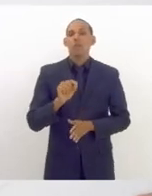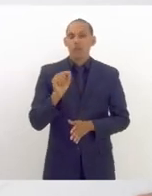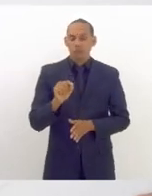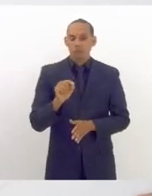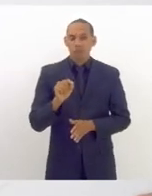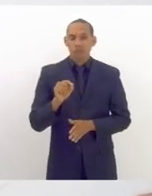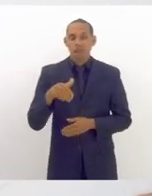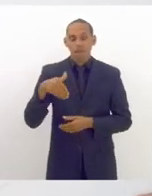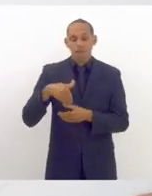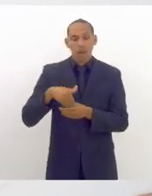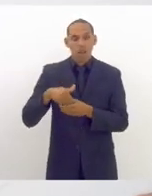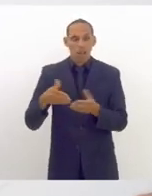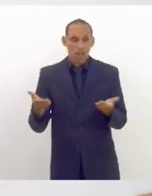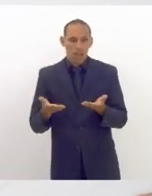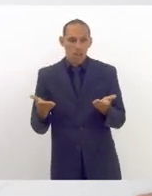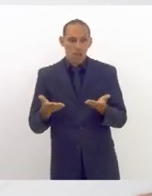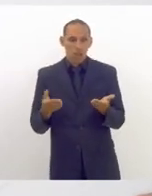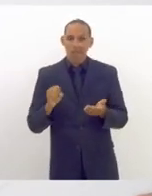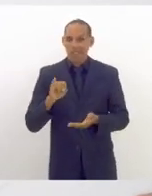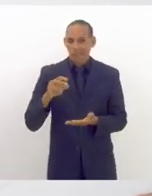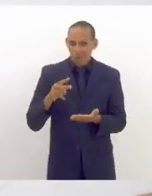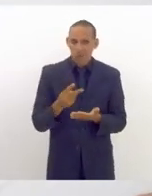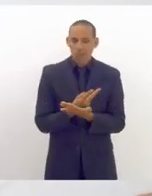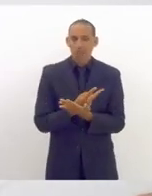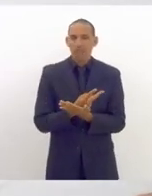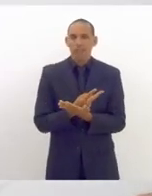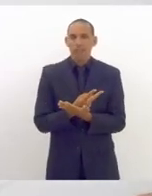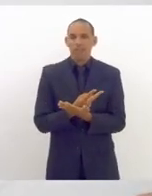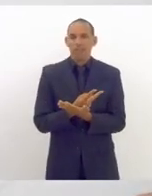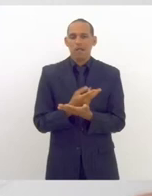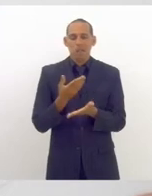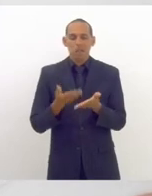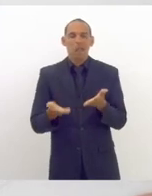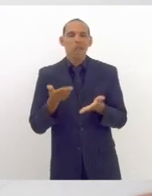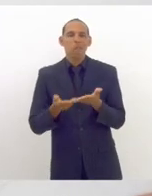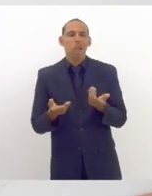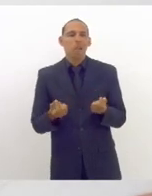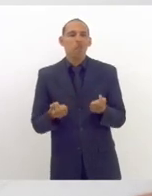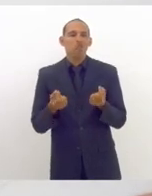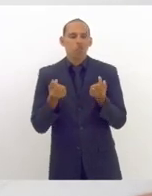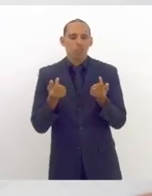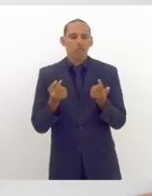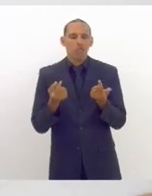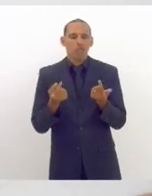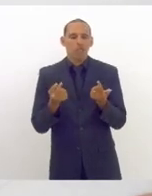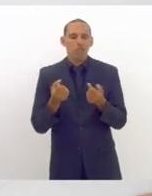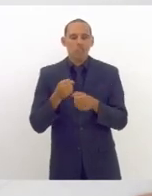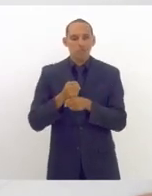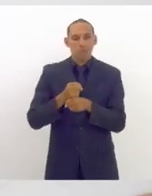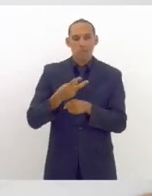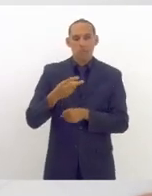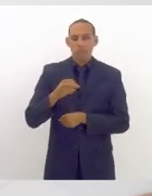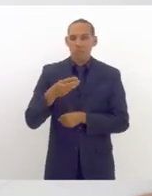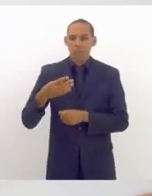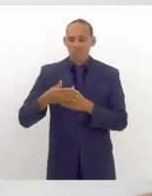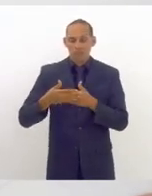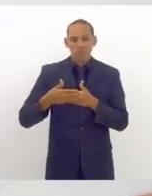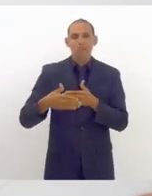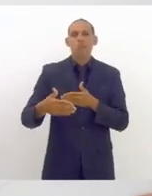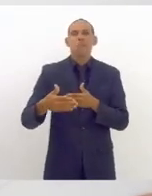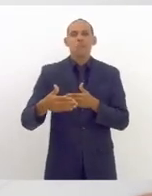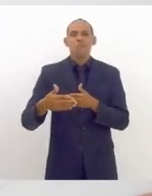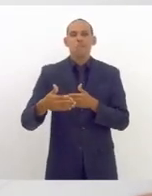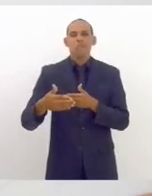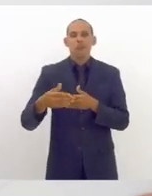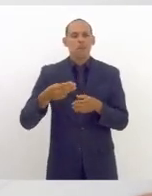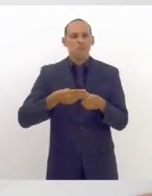votação de hoje Se ela ocorrer Gere perda de recurso a partir do início de 2023 para qualquer município nenhum